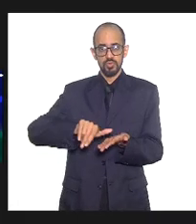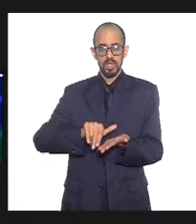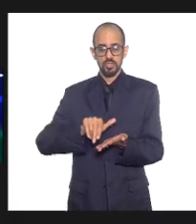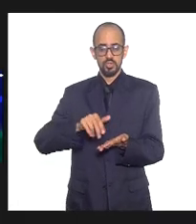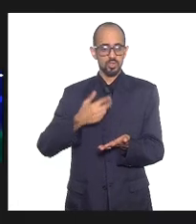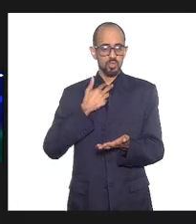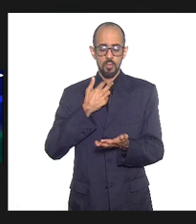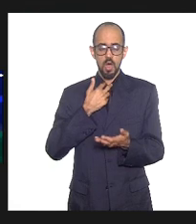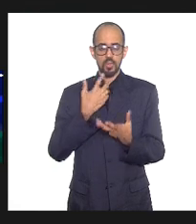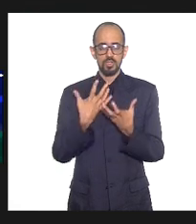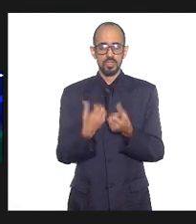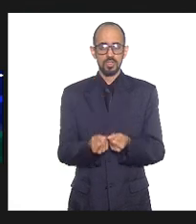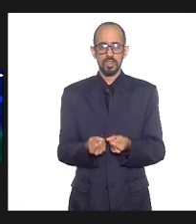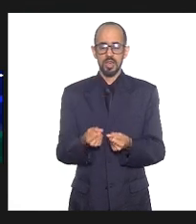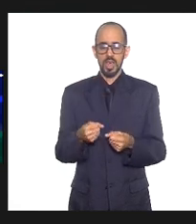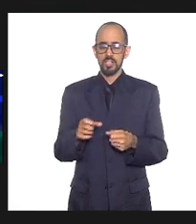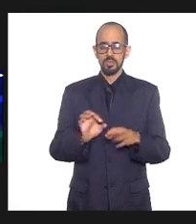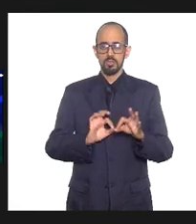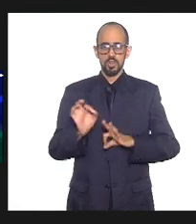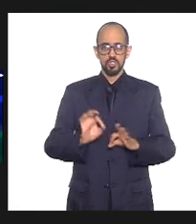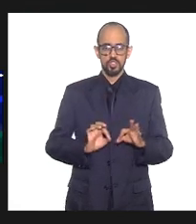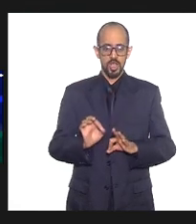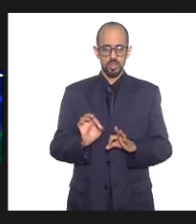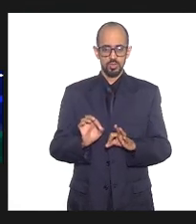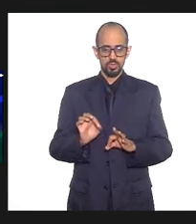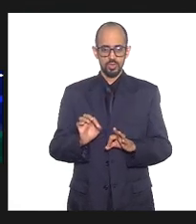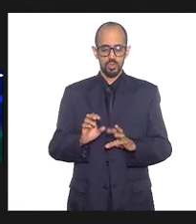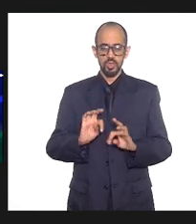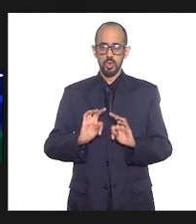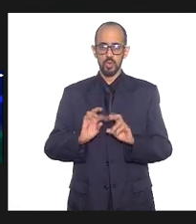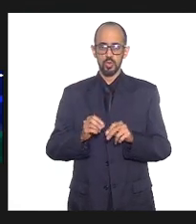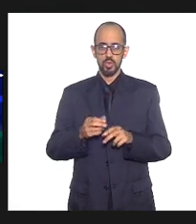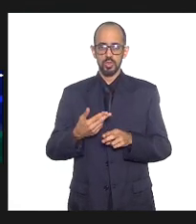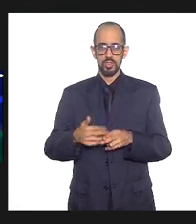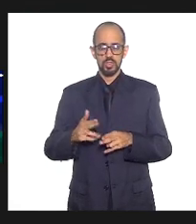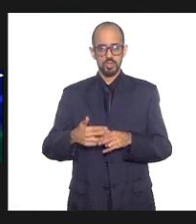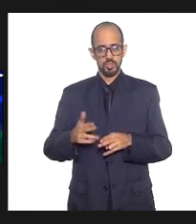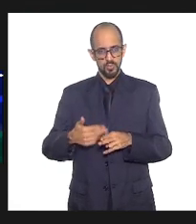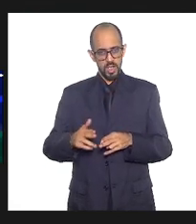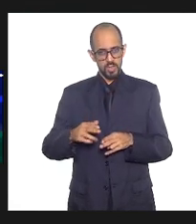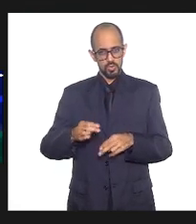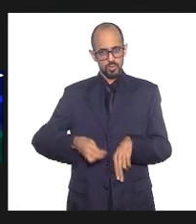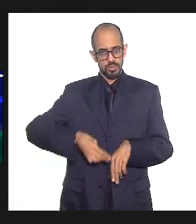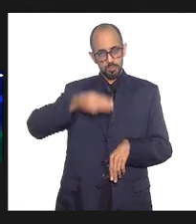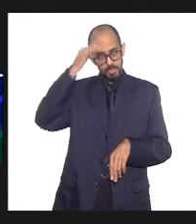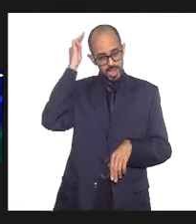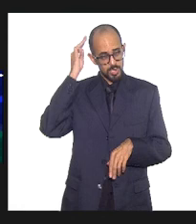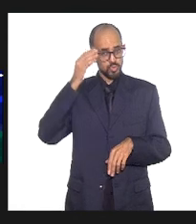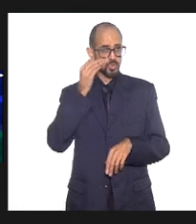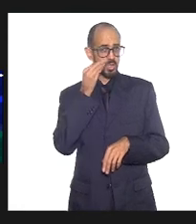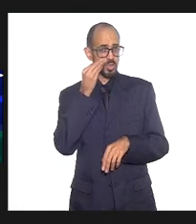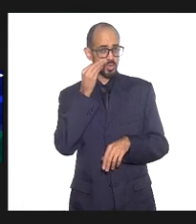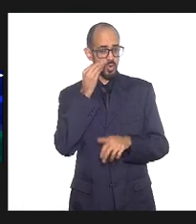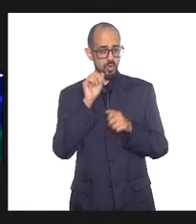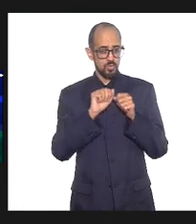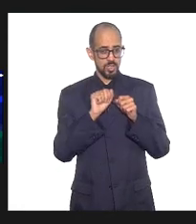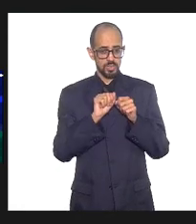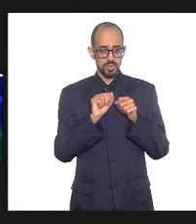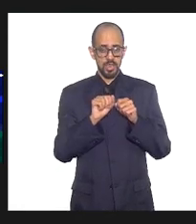esse projeto, que mesmo com toda essa roupagem que o deputado Márcio Pacheco tentou dar ao